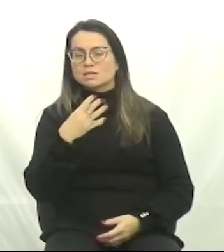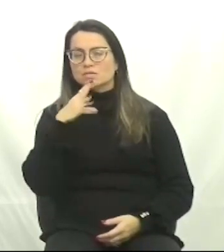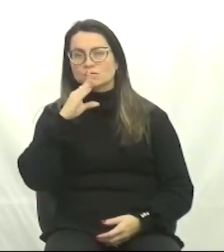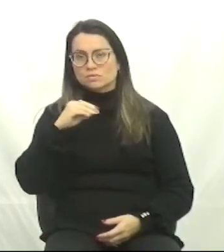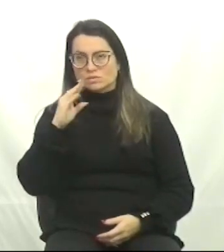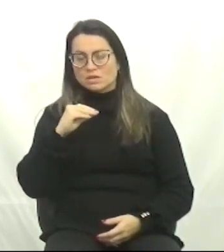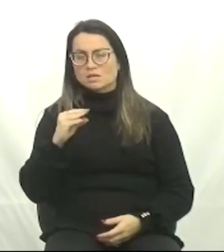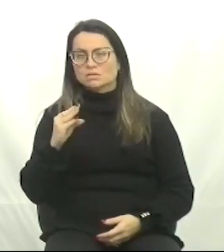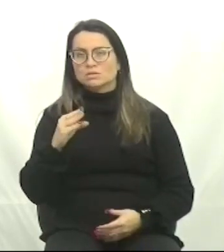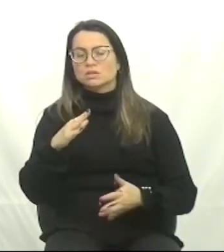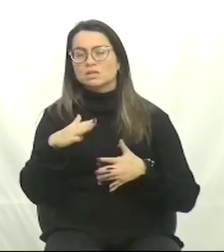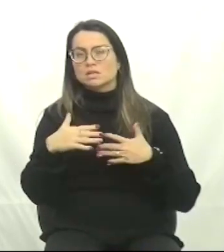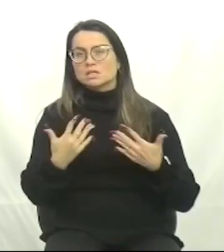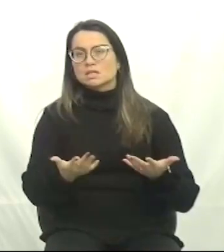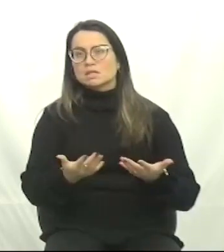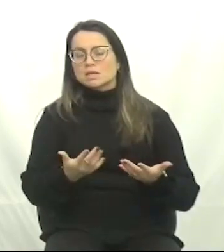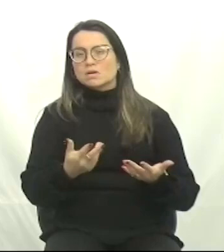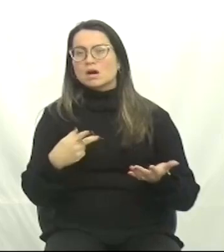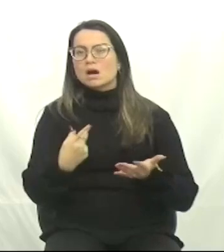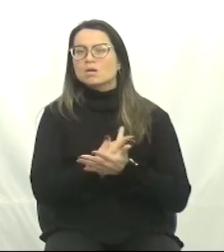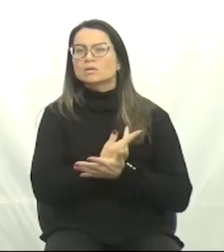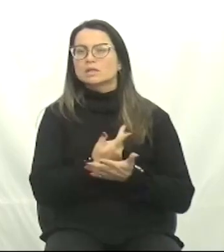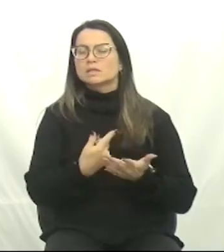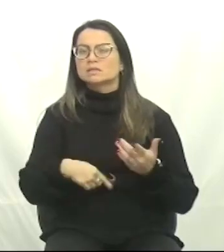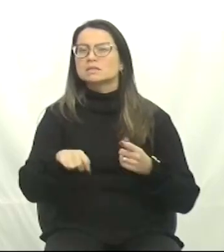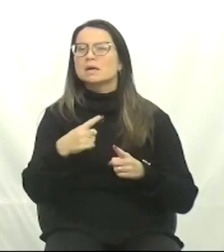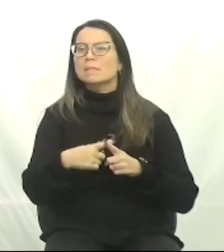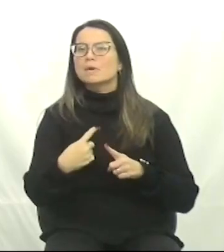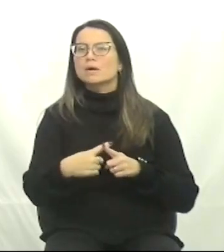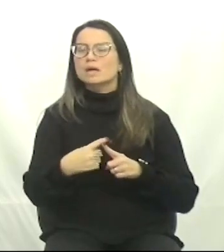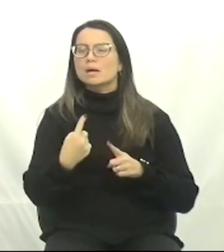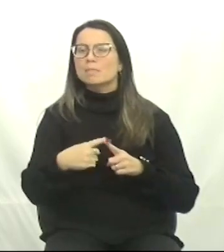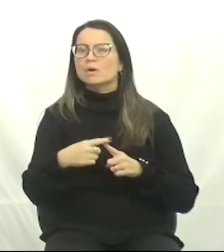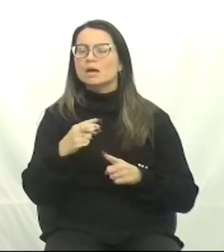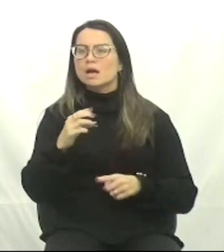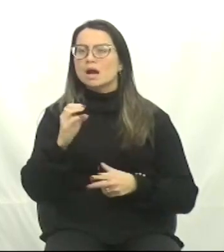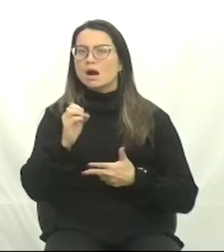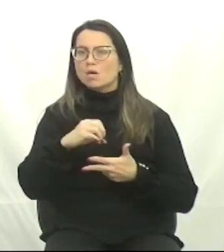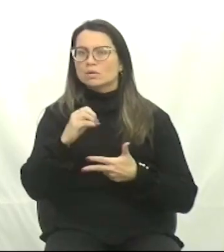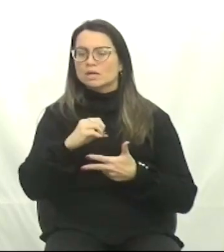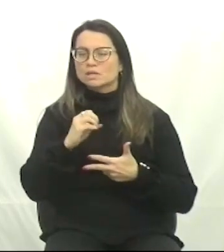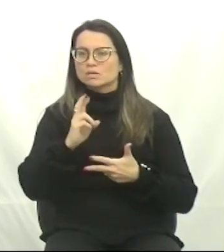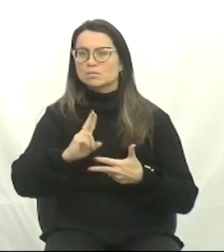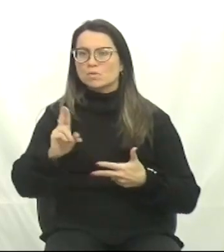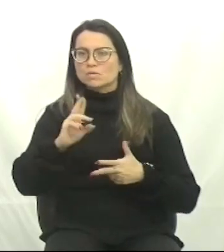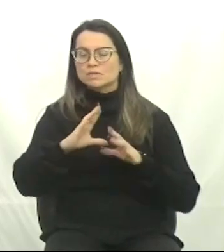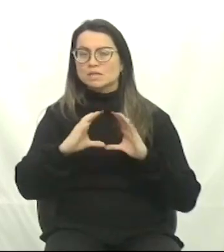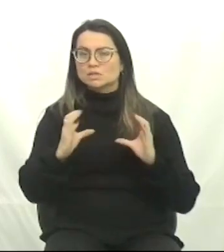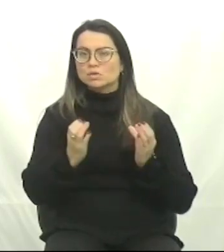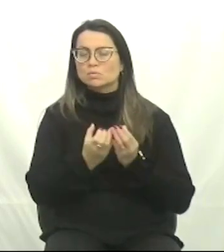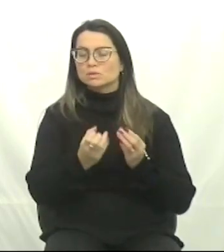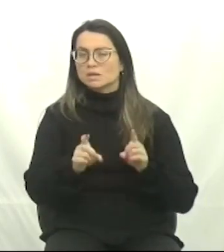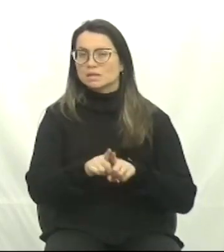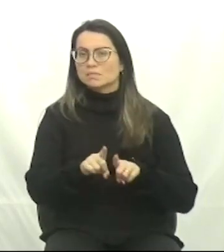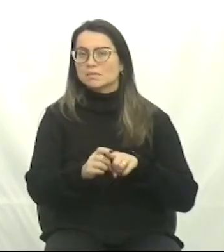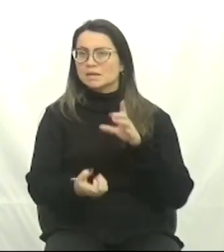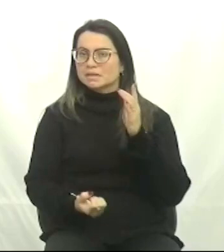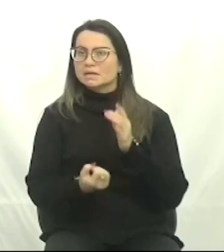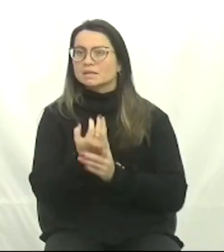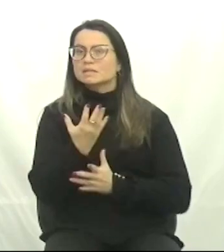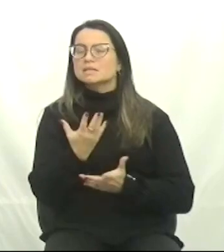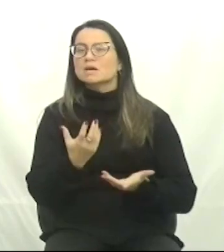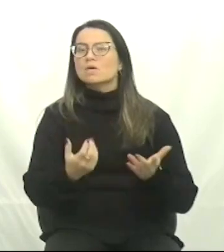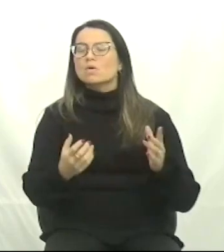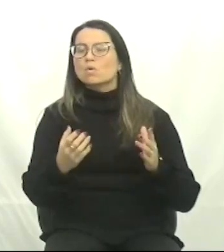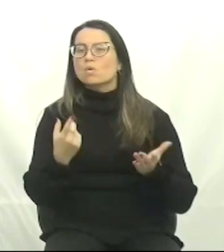participação. Então, isso só acontece porque a Unesc é uma universidade comunitária, está na sua origem de fundação o compromisso